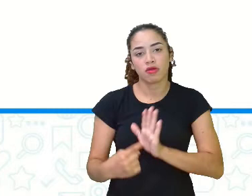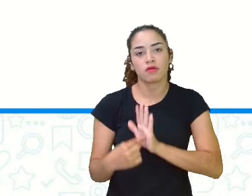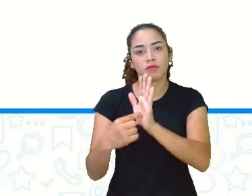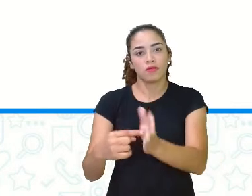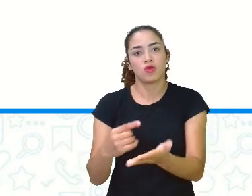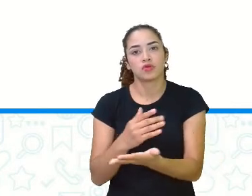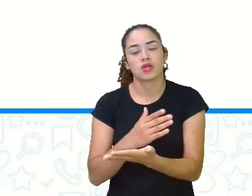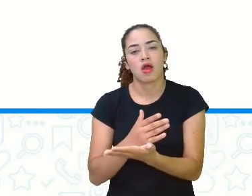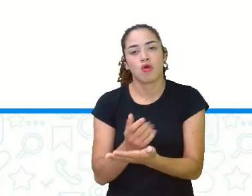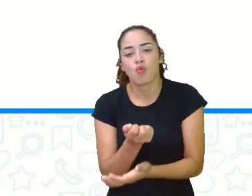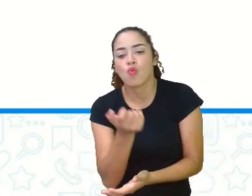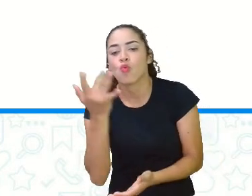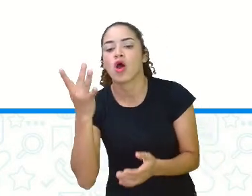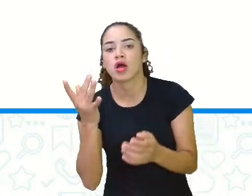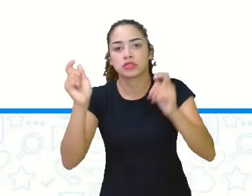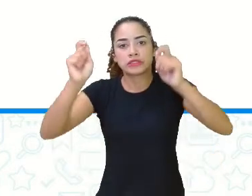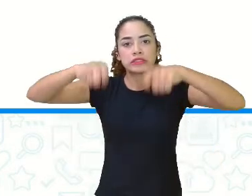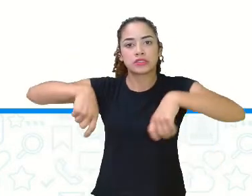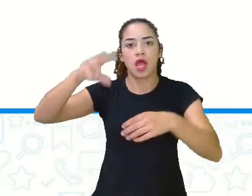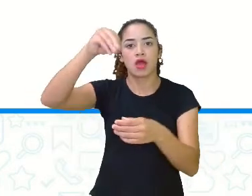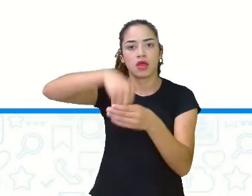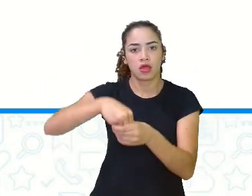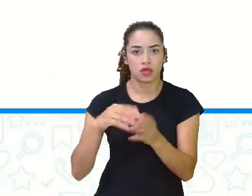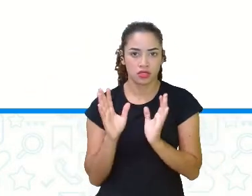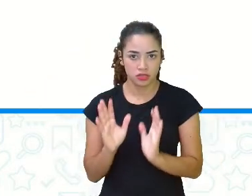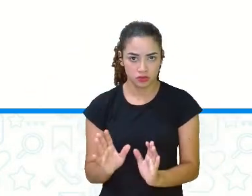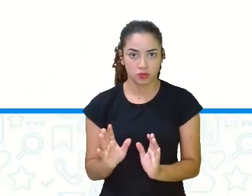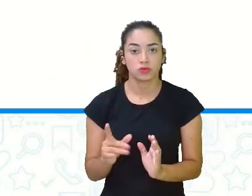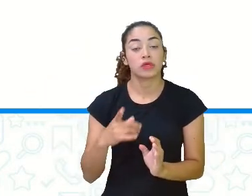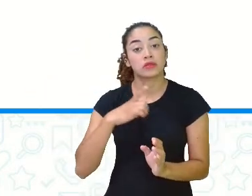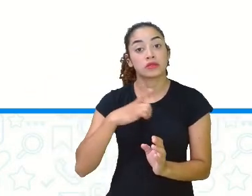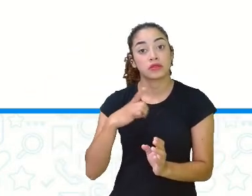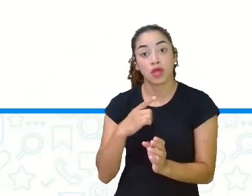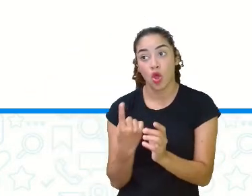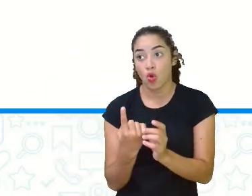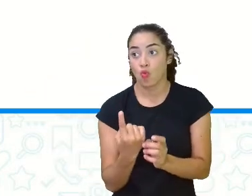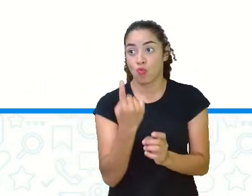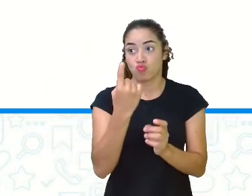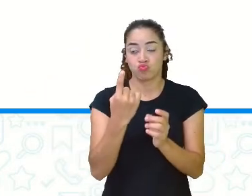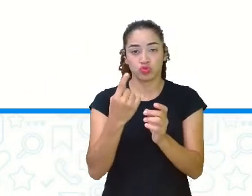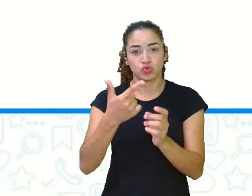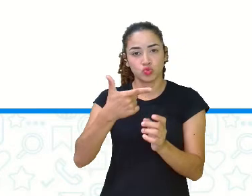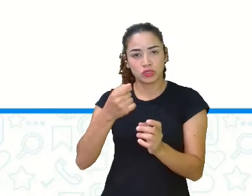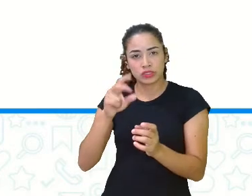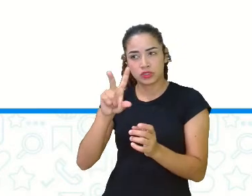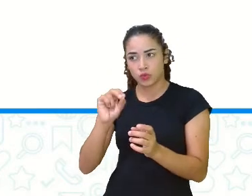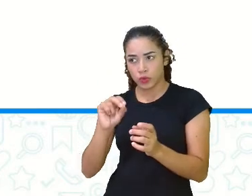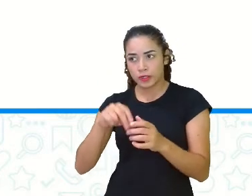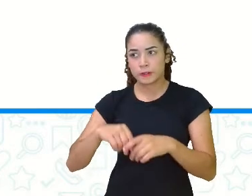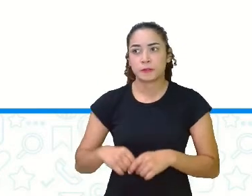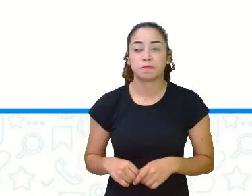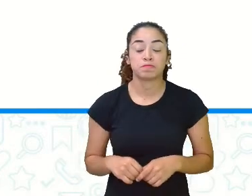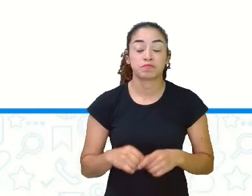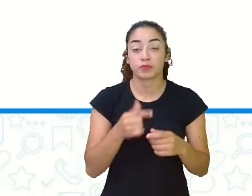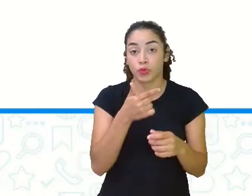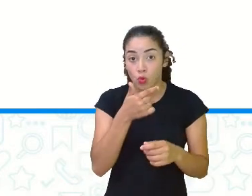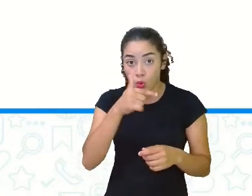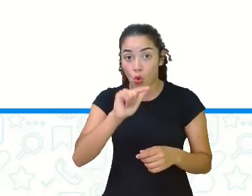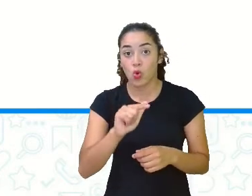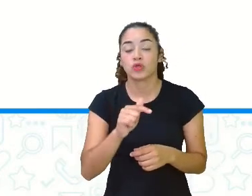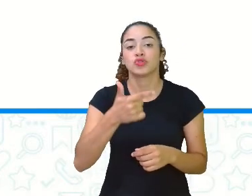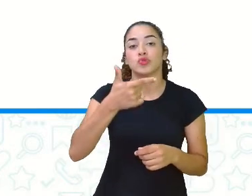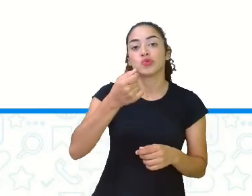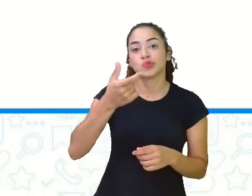um, a capacidade de cada um. Tem um recipiente ali, ó, de 250 ml, outro de